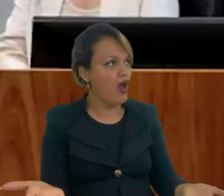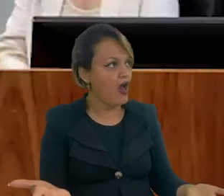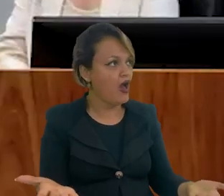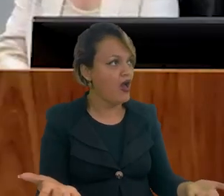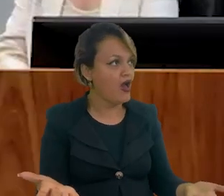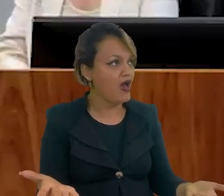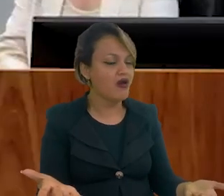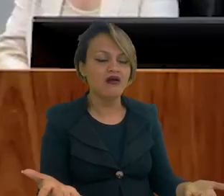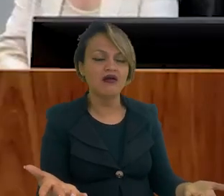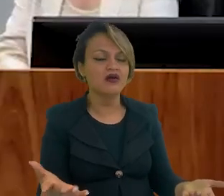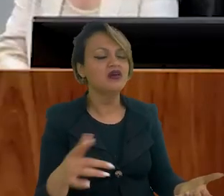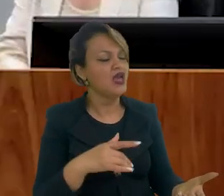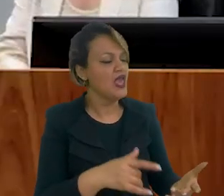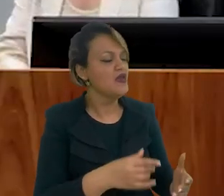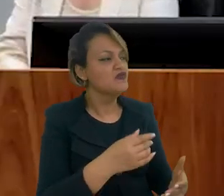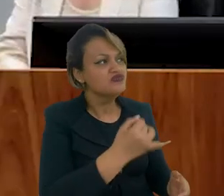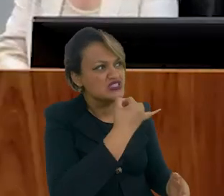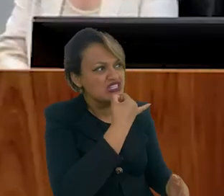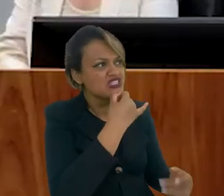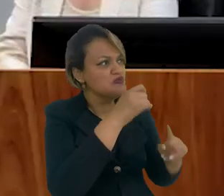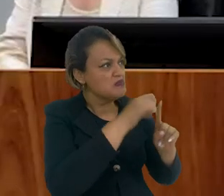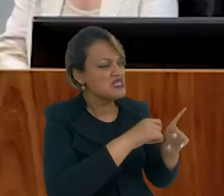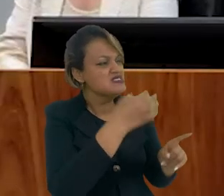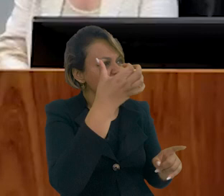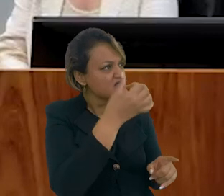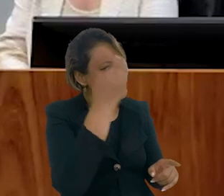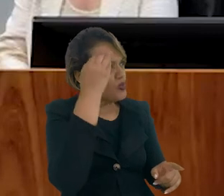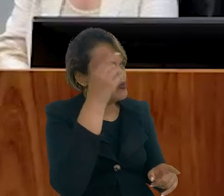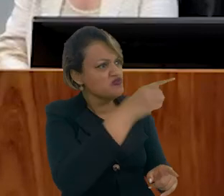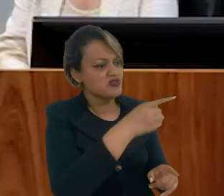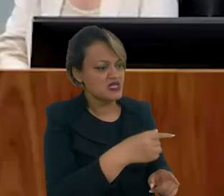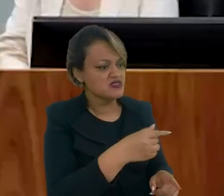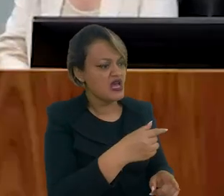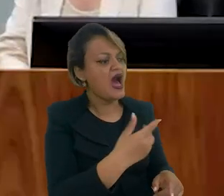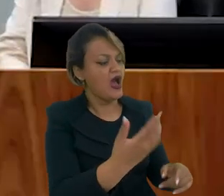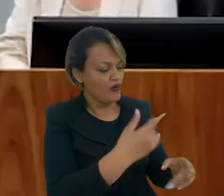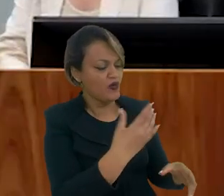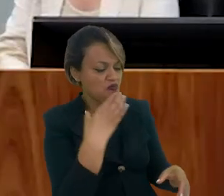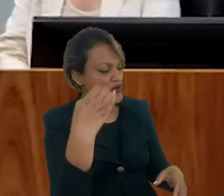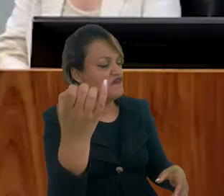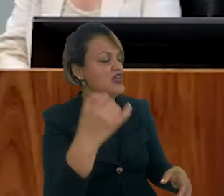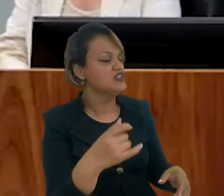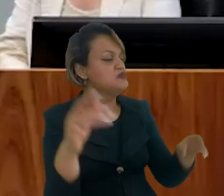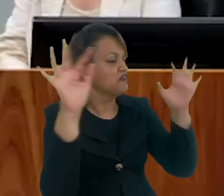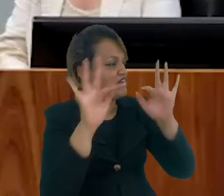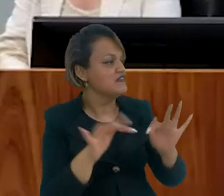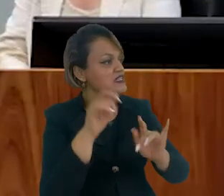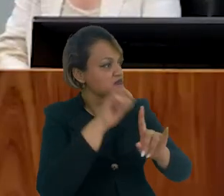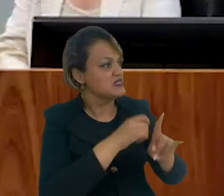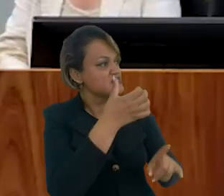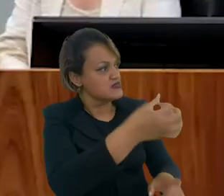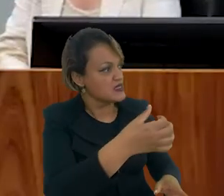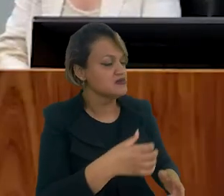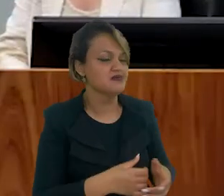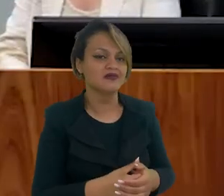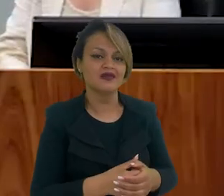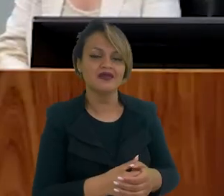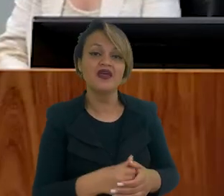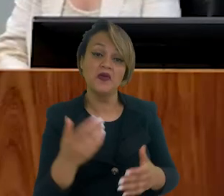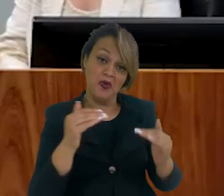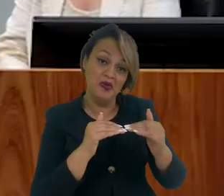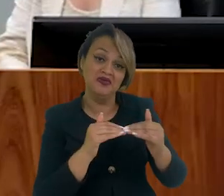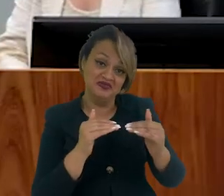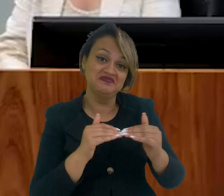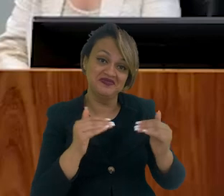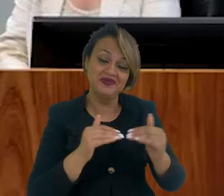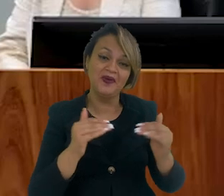e que depois ela formulou aquele pedido que eu também igualmente muito pertinente né Bem